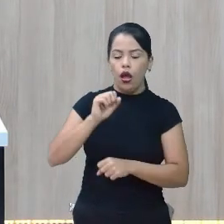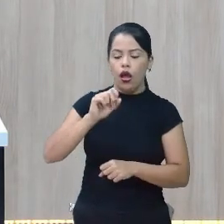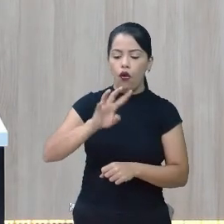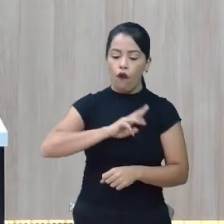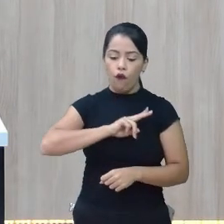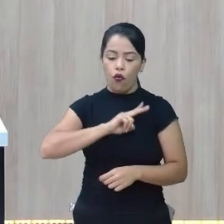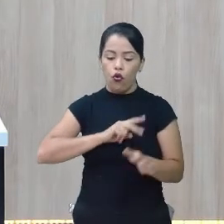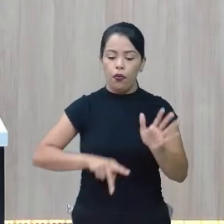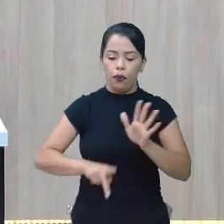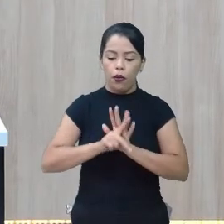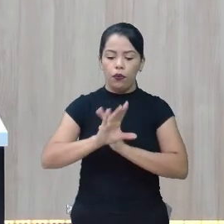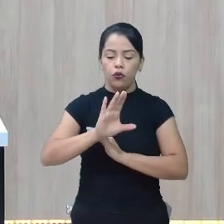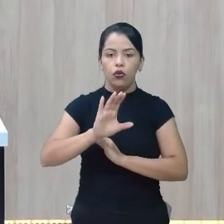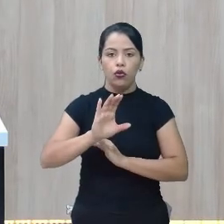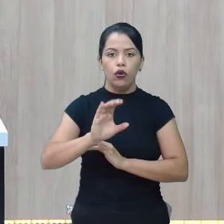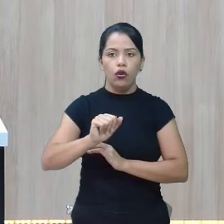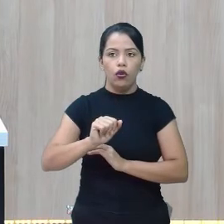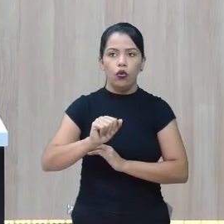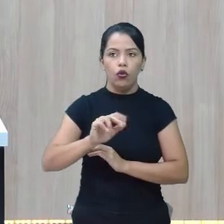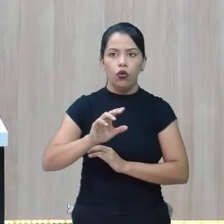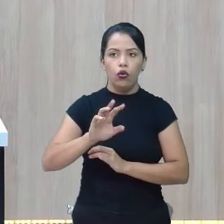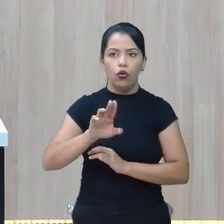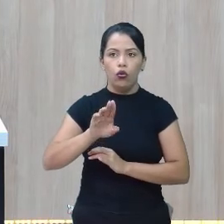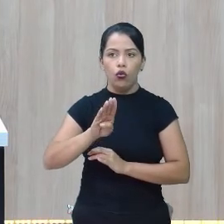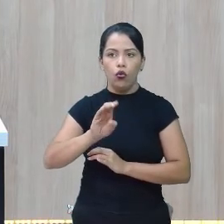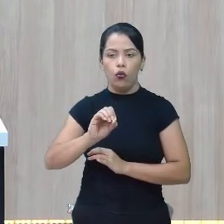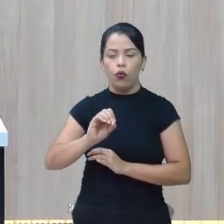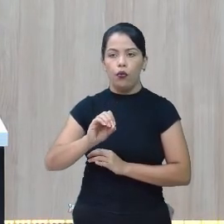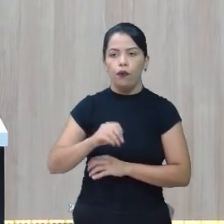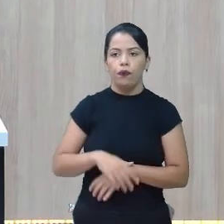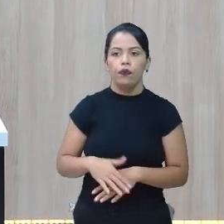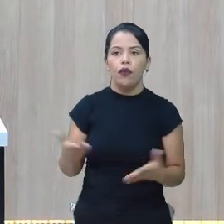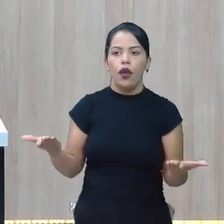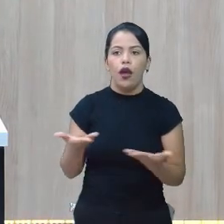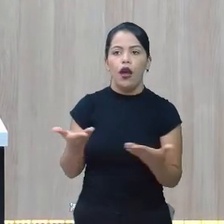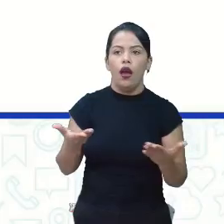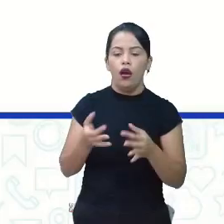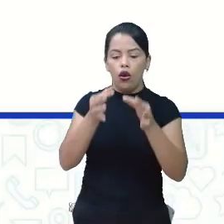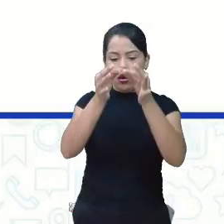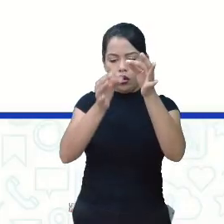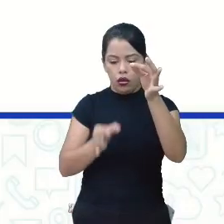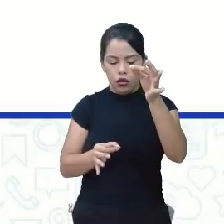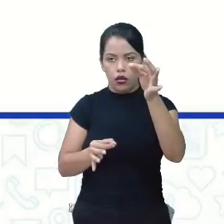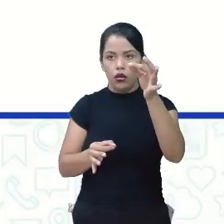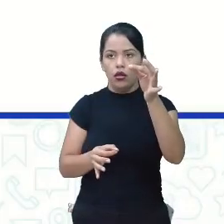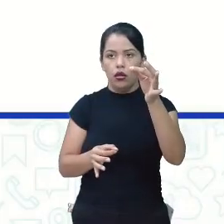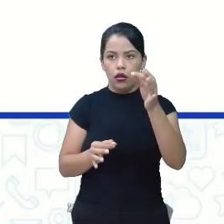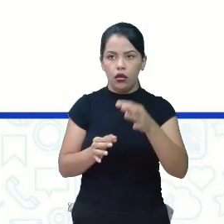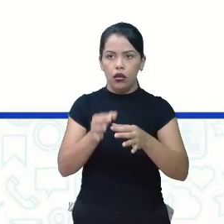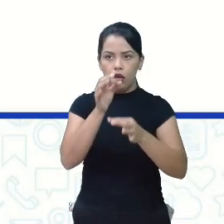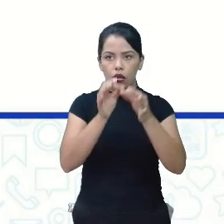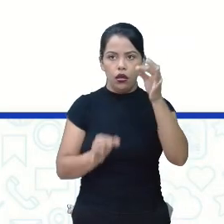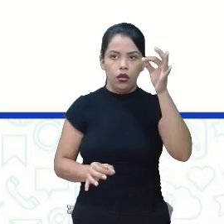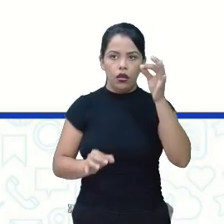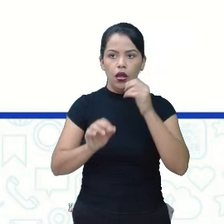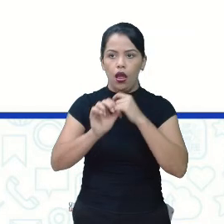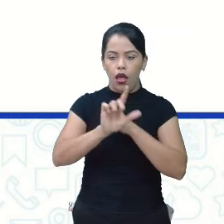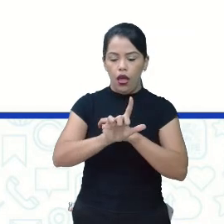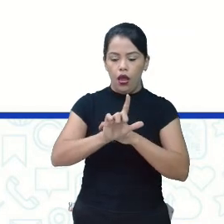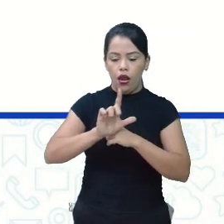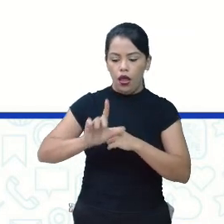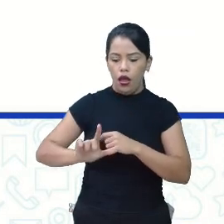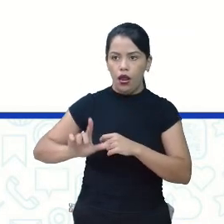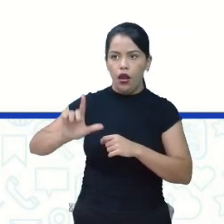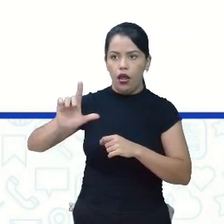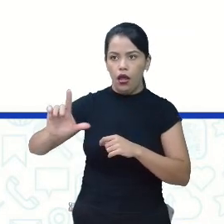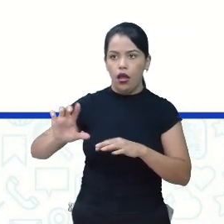a mesma ideia, só que agora vai ser, ó, a largura, o comprimento e a altura idênticos, né? L, L, L. E